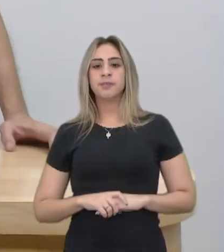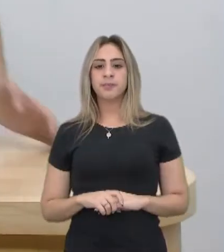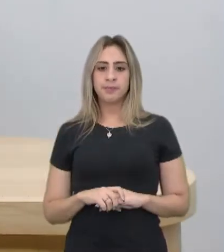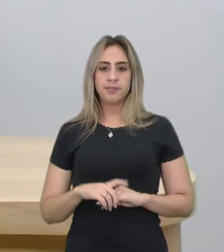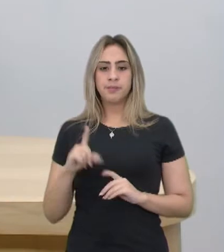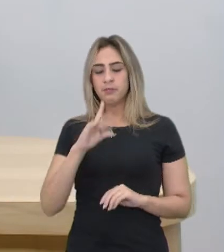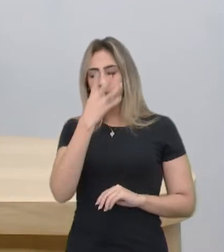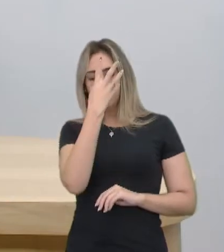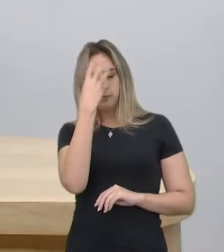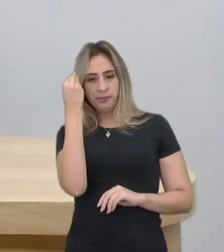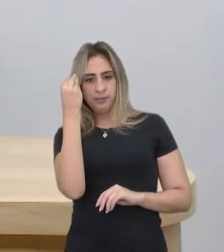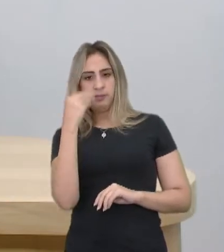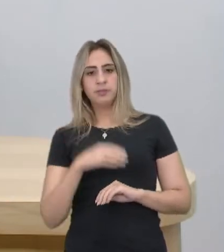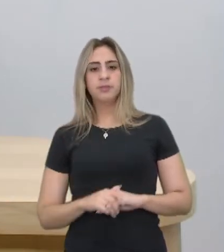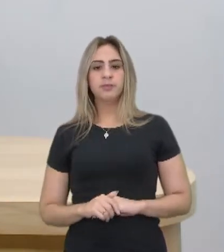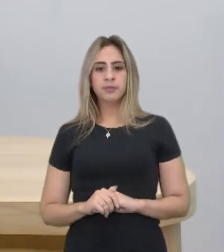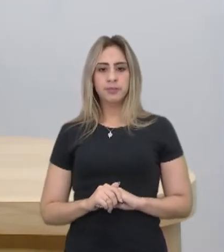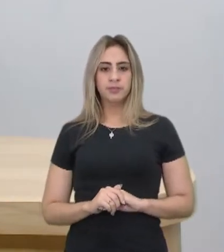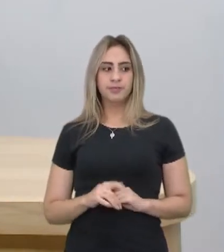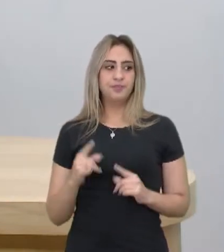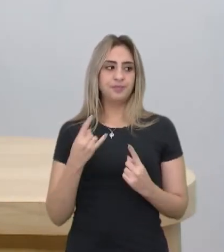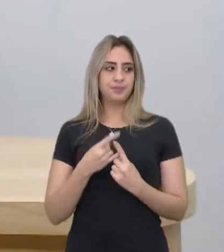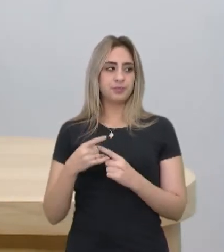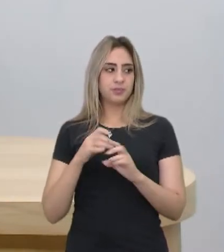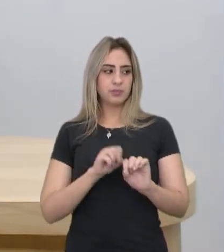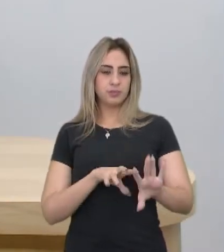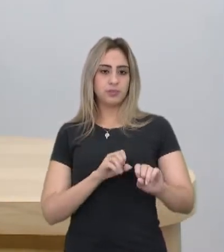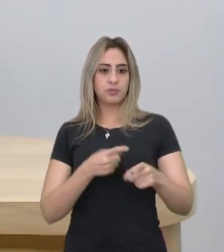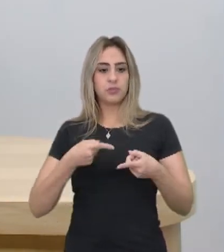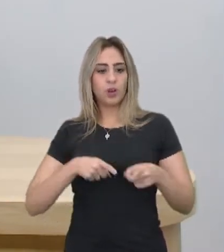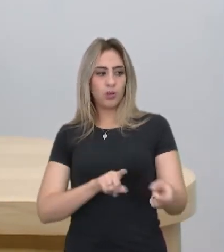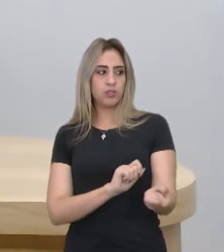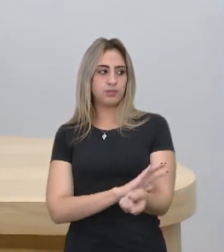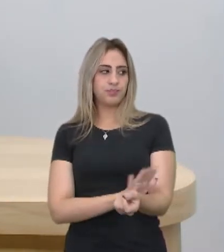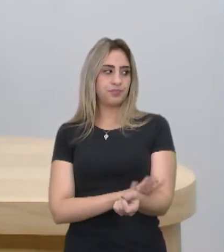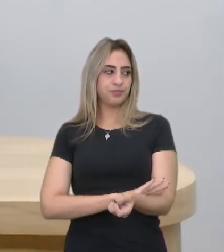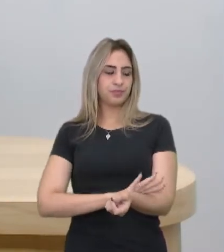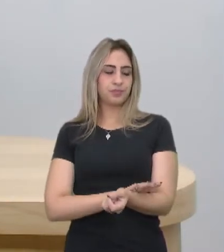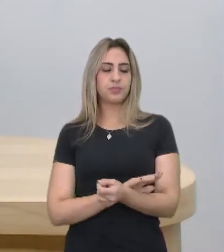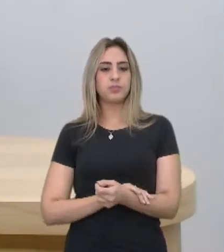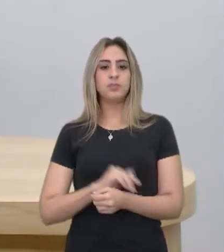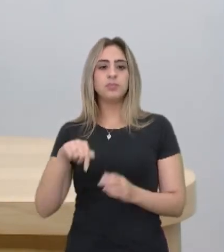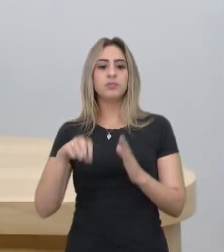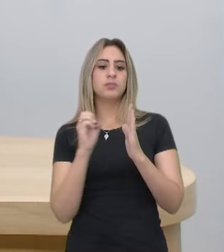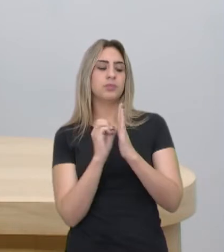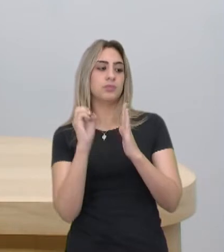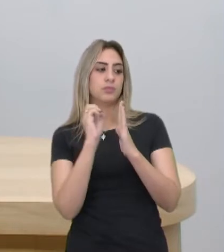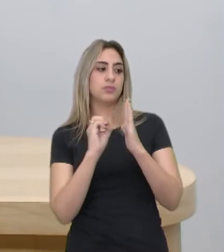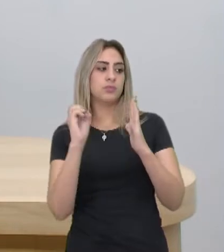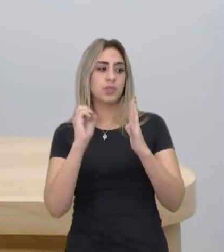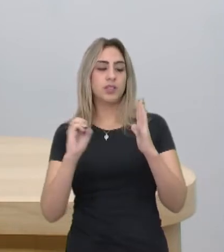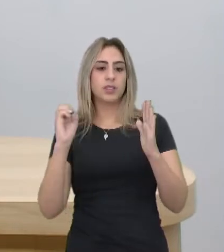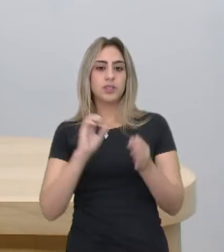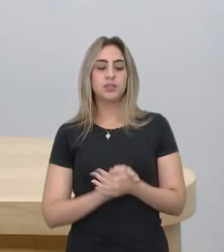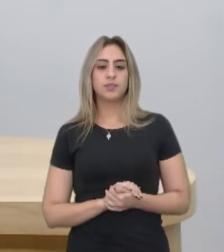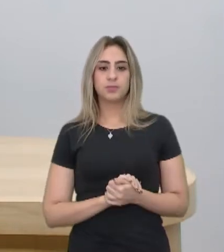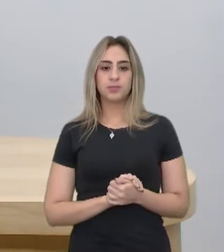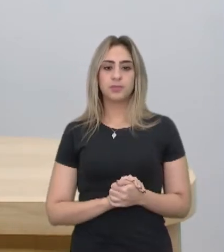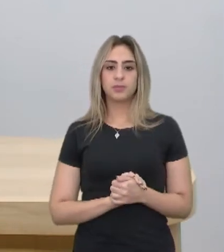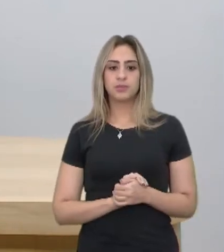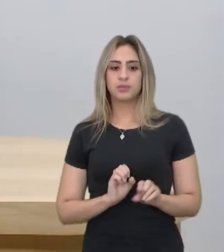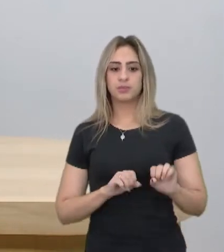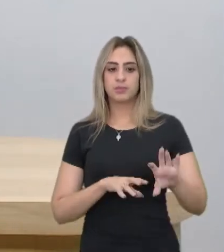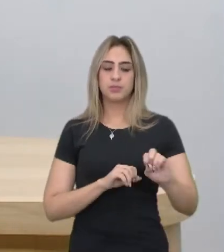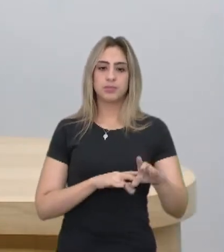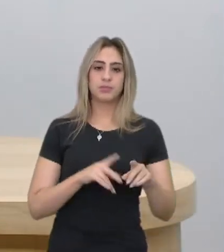não se esqueçam aí, o canal de educação antirracista do Centro de Mídias aí da Educação de São Paulo. tá